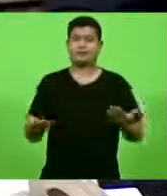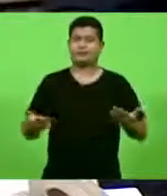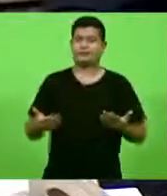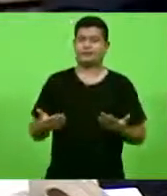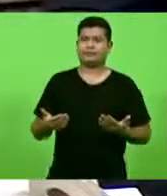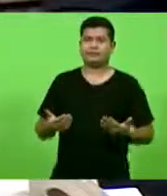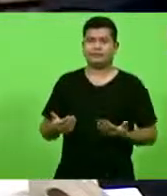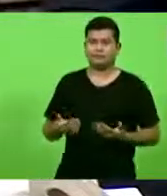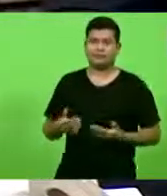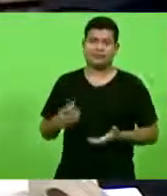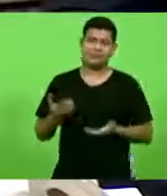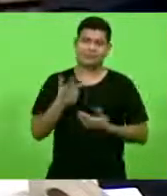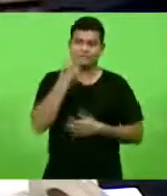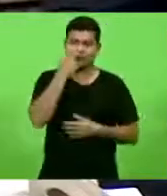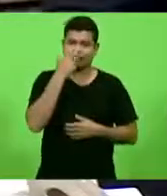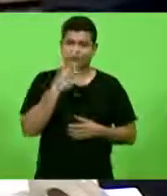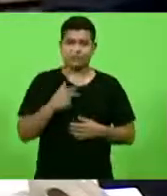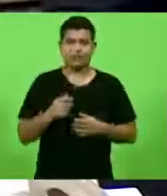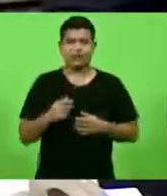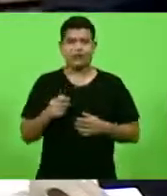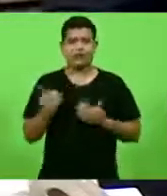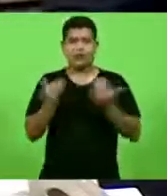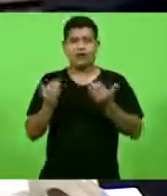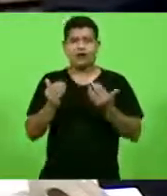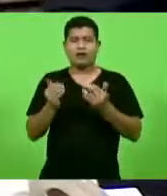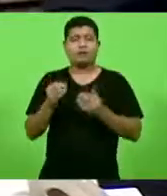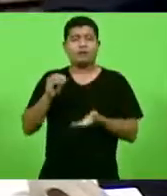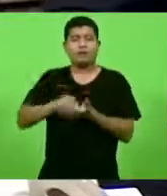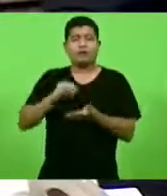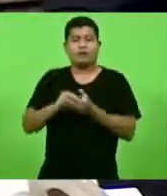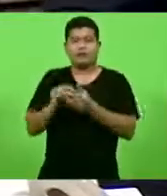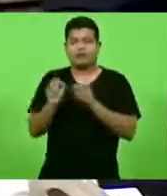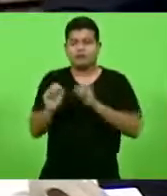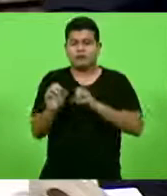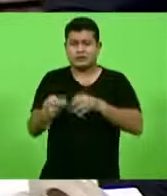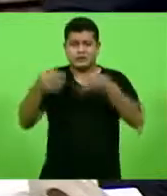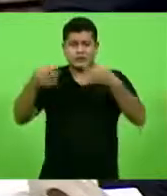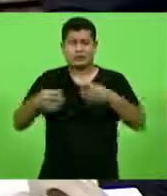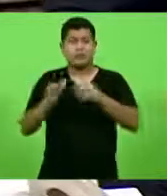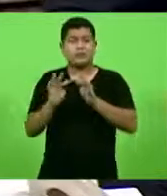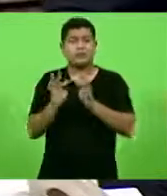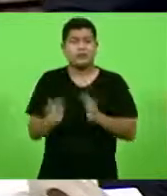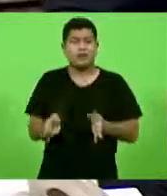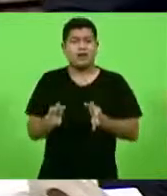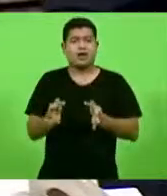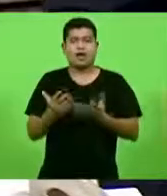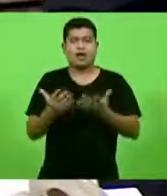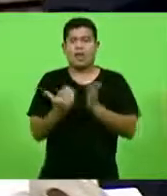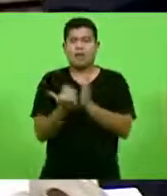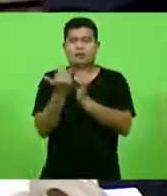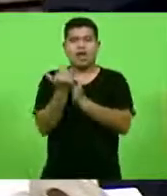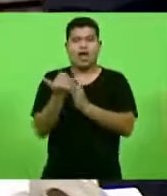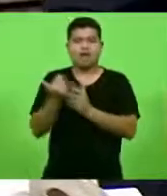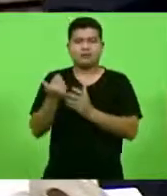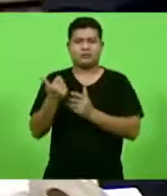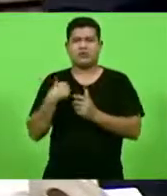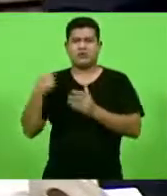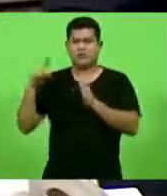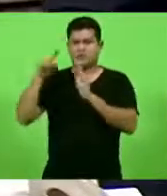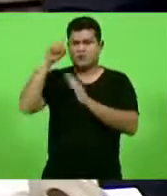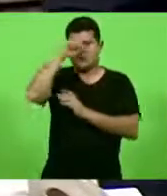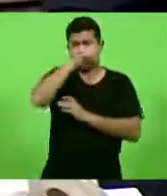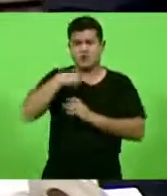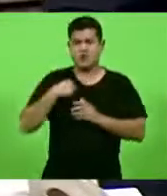feijão com arroz direito, e aí a gente quer botar lá mais ingredientes nesse prato que a gente não consegue cozir